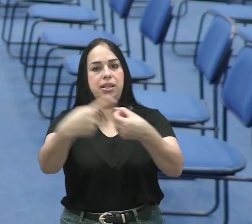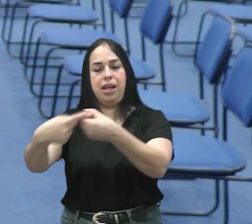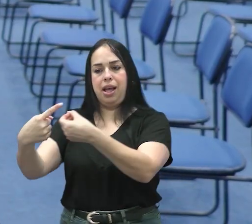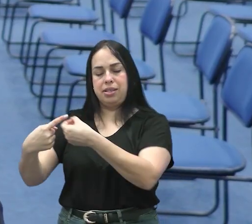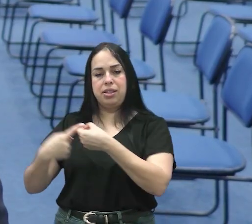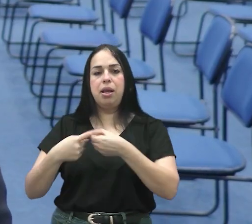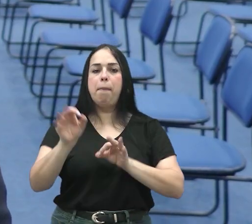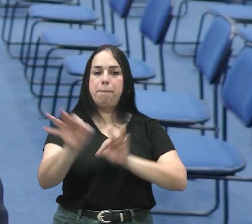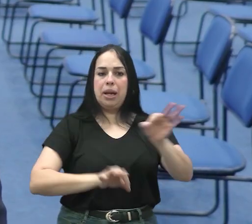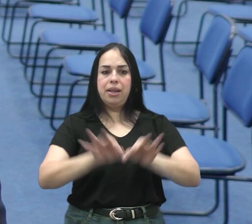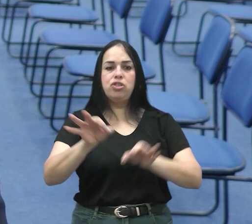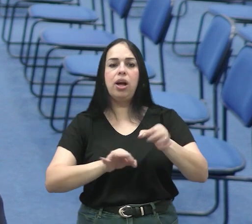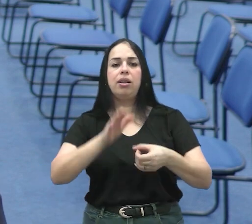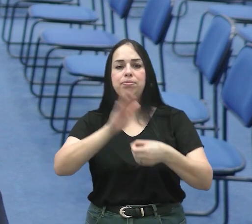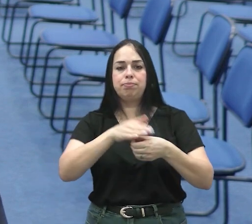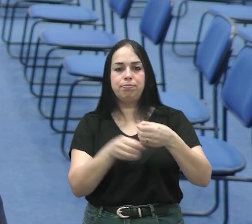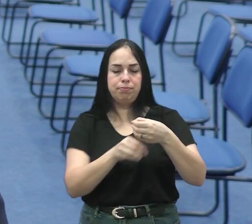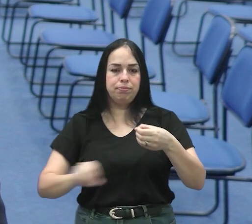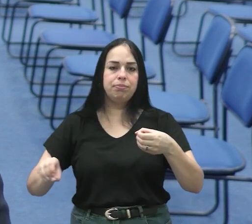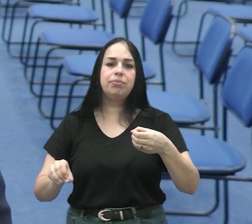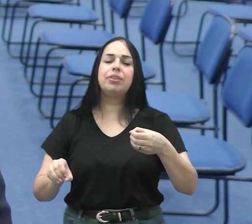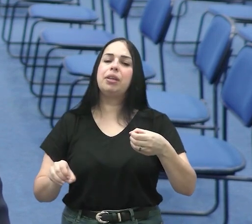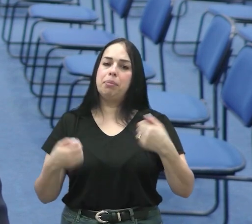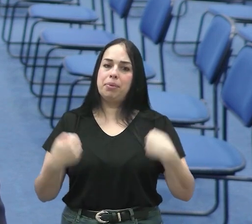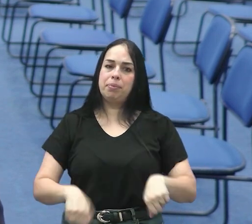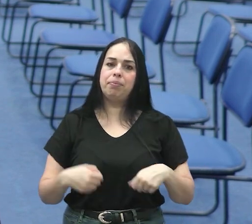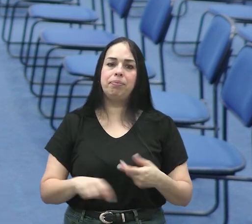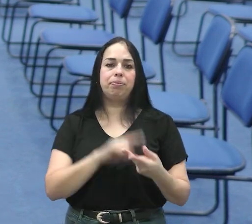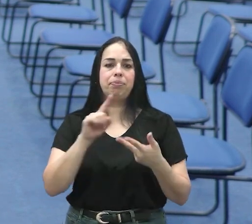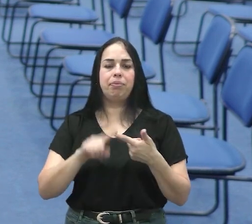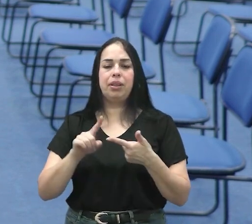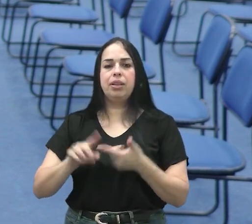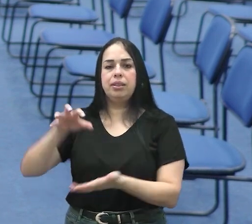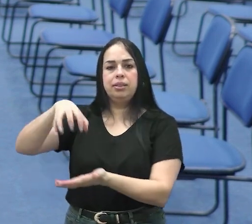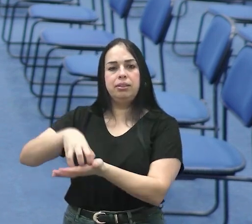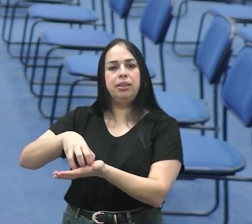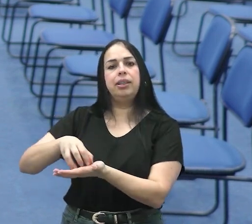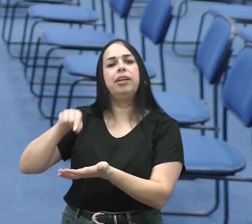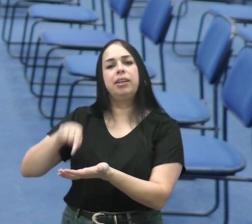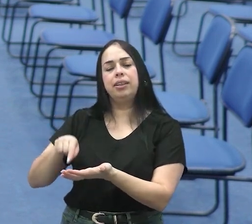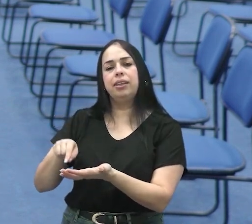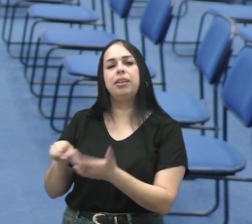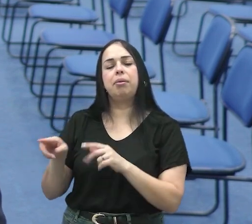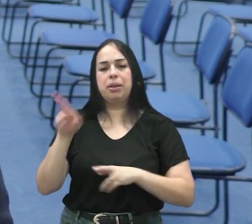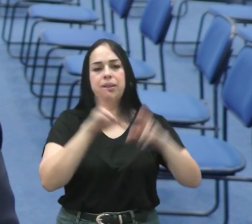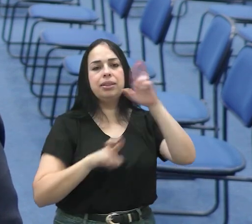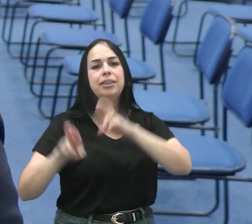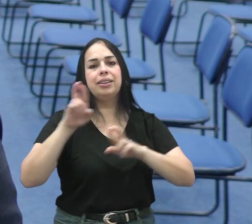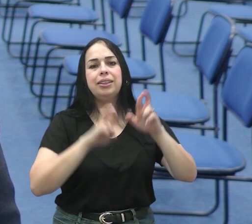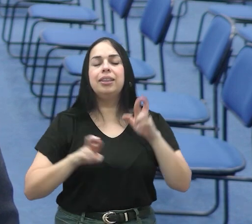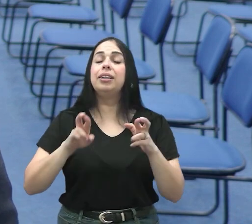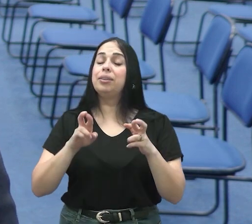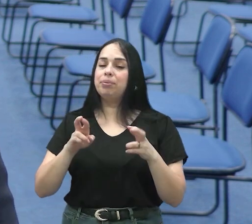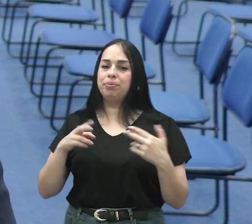planejamento do saneamento básico, plano municipal de saneamento básico, entidade reguladora e fiscalizadora dos serviços de